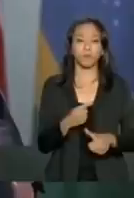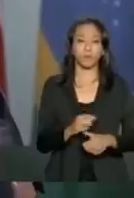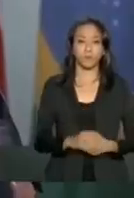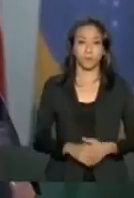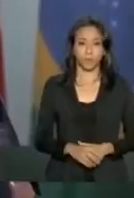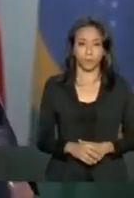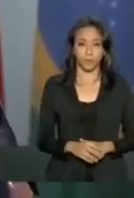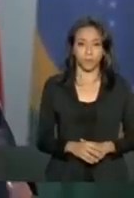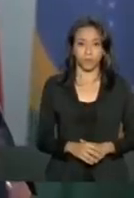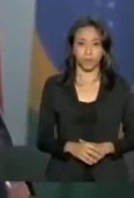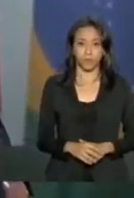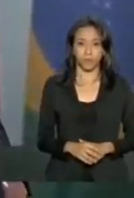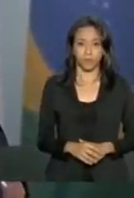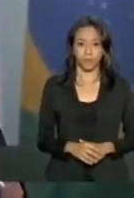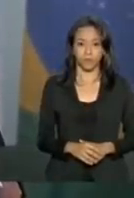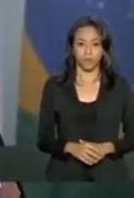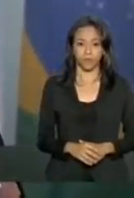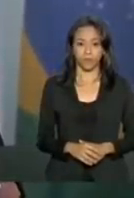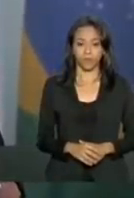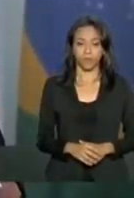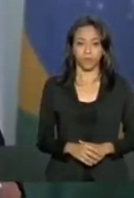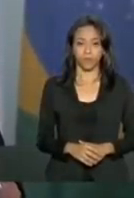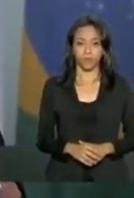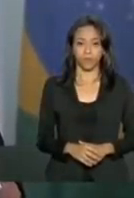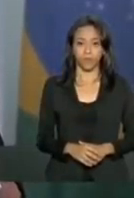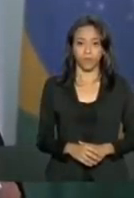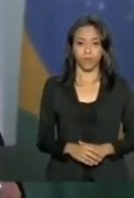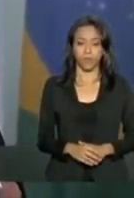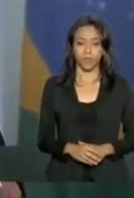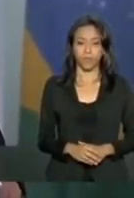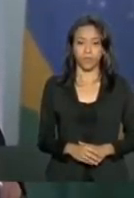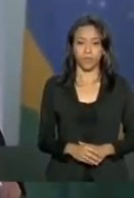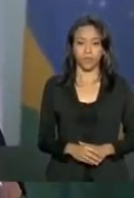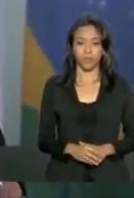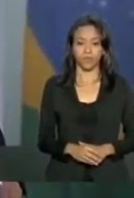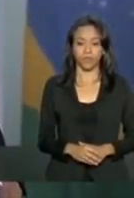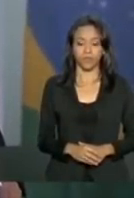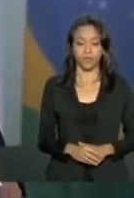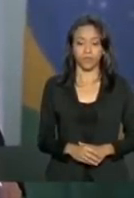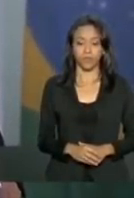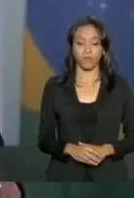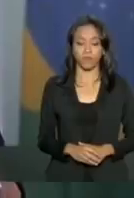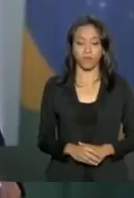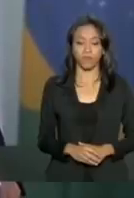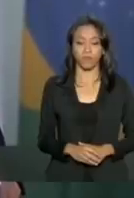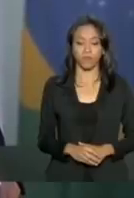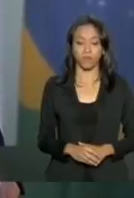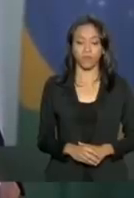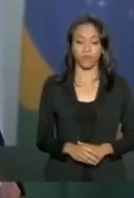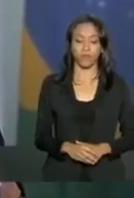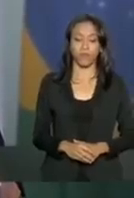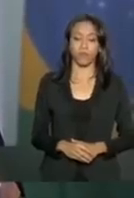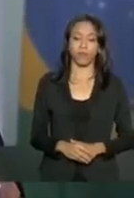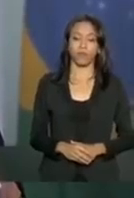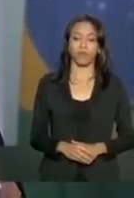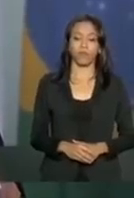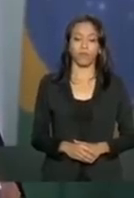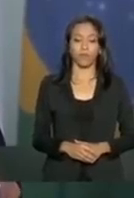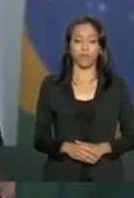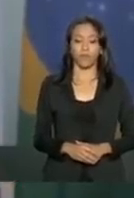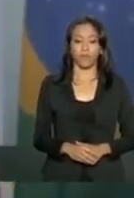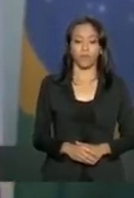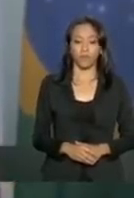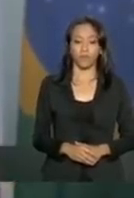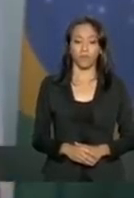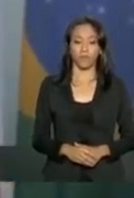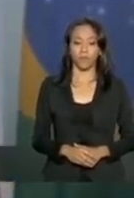cada vez mais. Thank you, Mr. President. Two questions for you, sir, if I may. The first on the 2020 election. There's a growing number of Democratic candidates